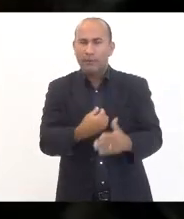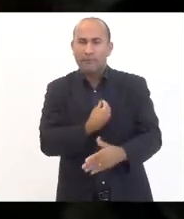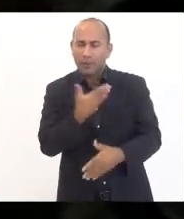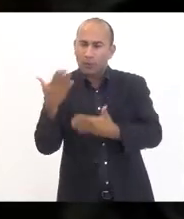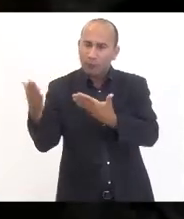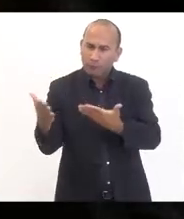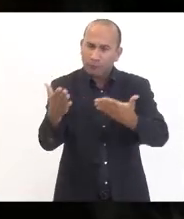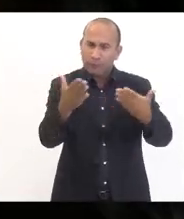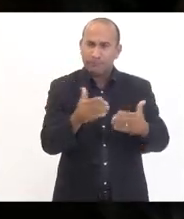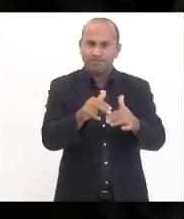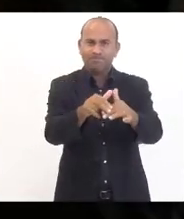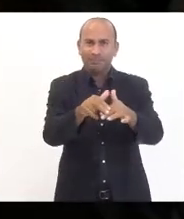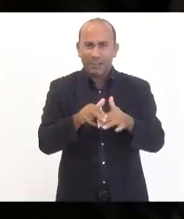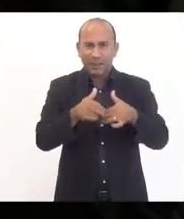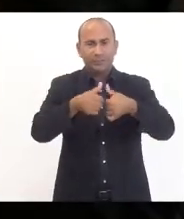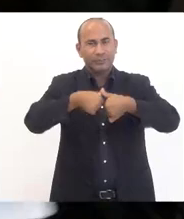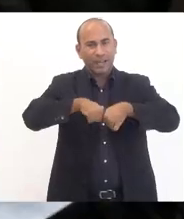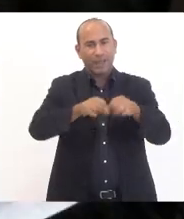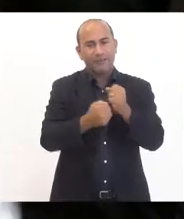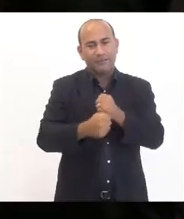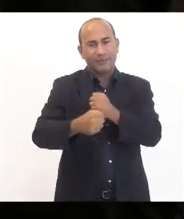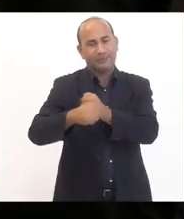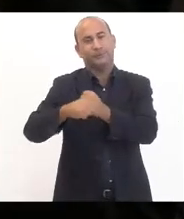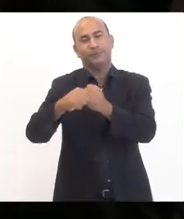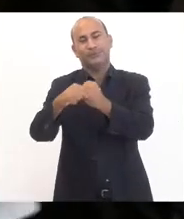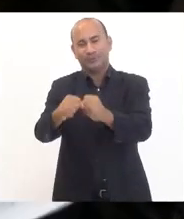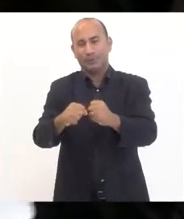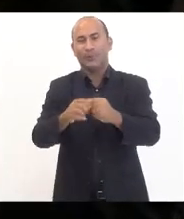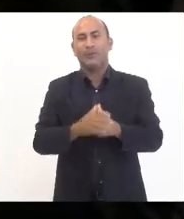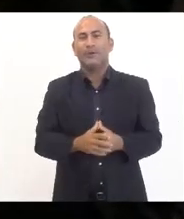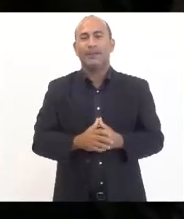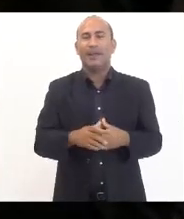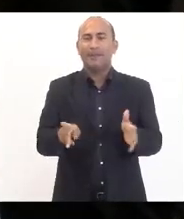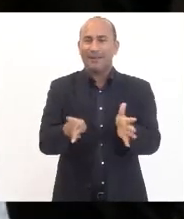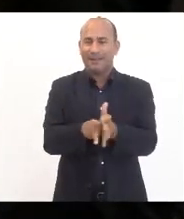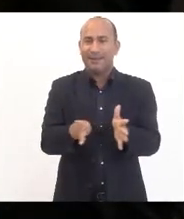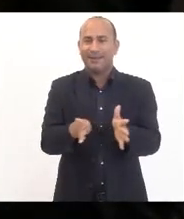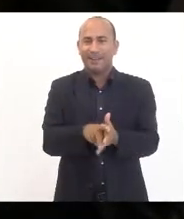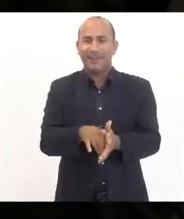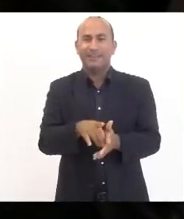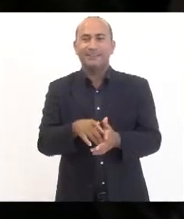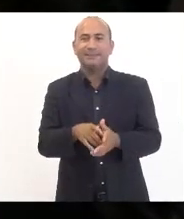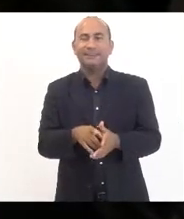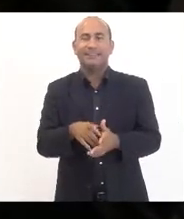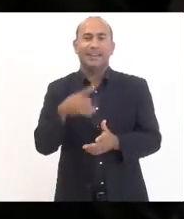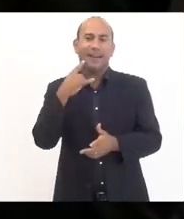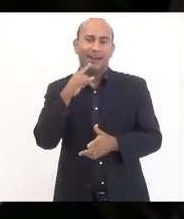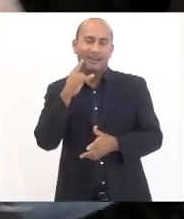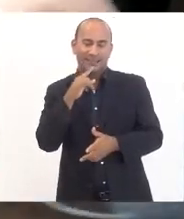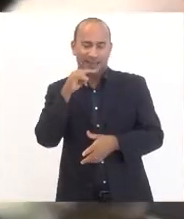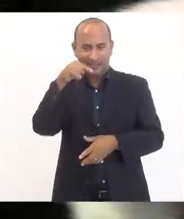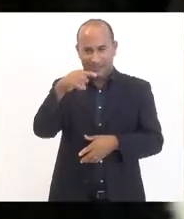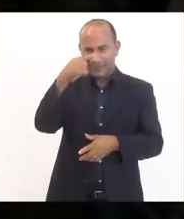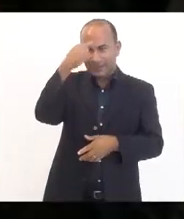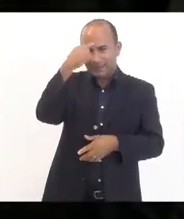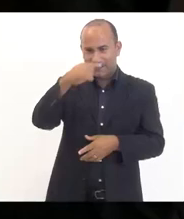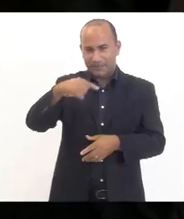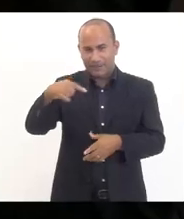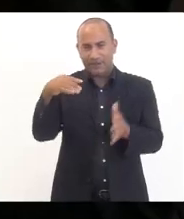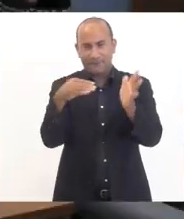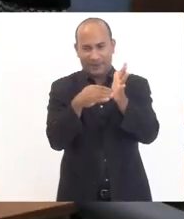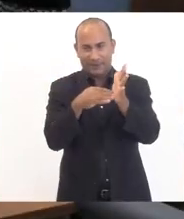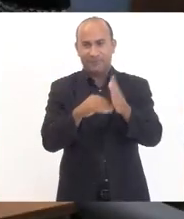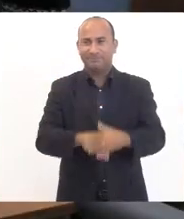convidados para estar em Vassouras, capital nacional da cachaça, nesse fim de semana. Muito obrigado, senhor